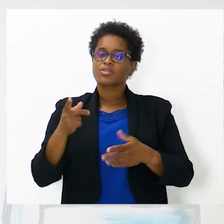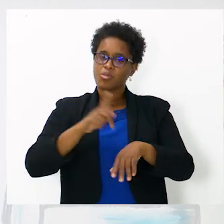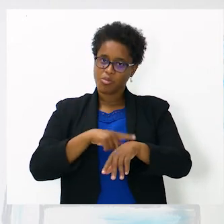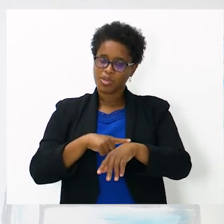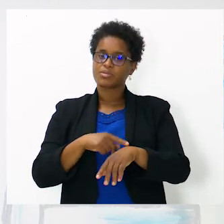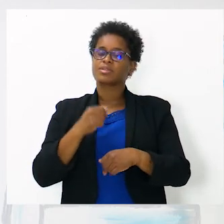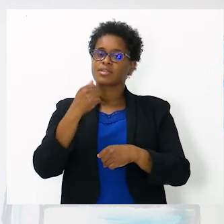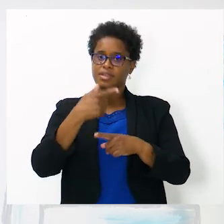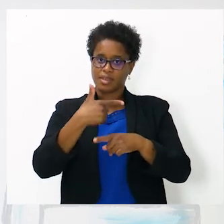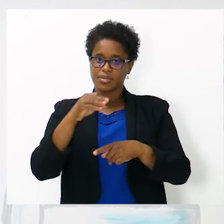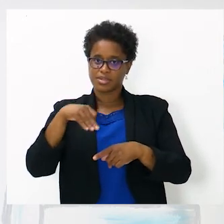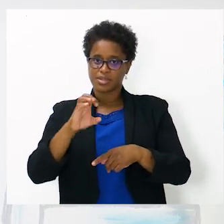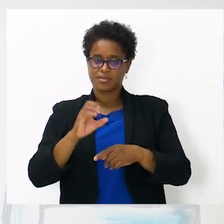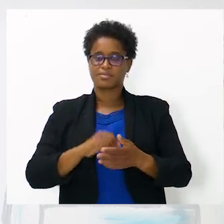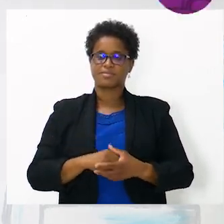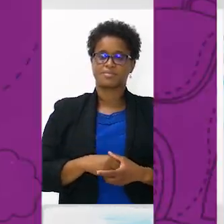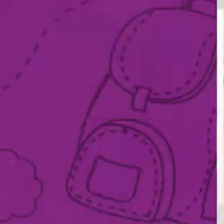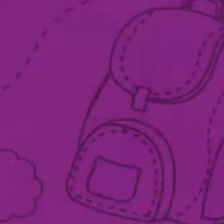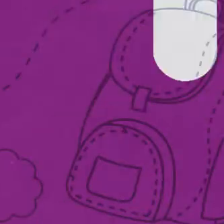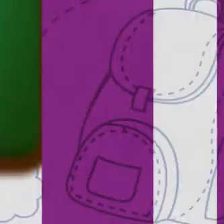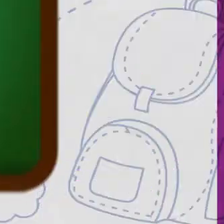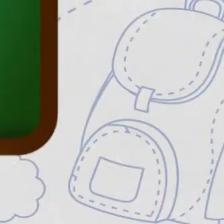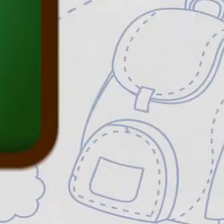chega o momento de TPC.